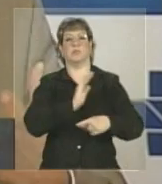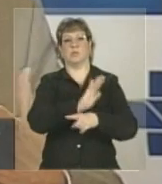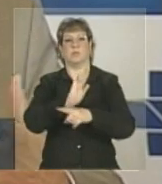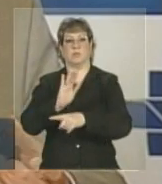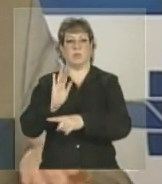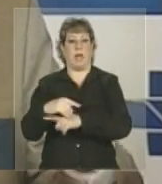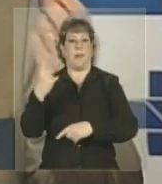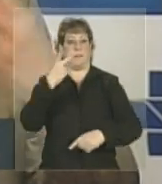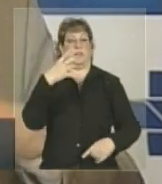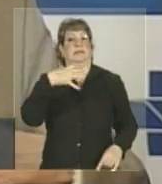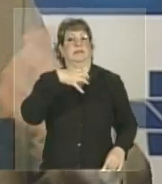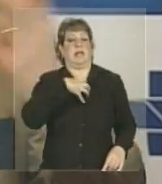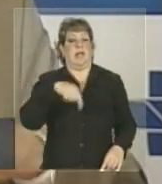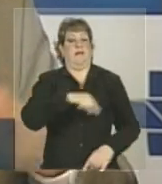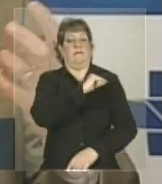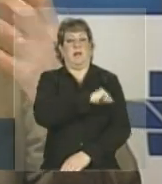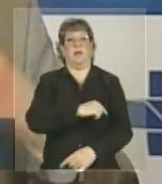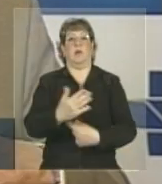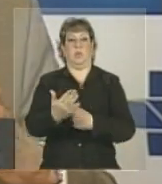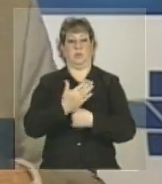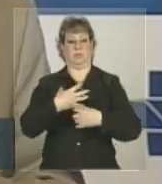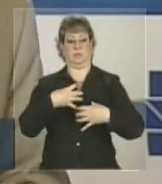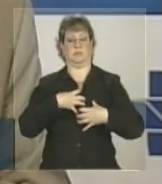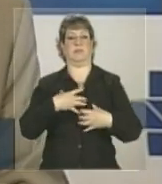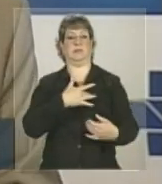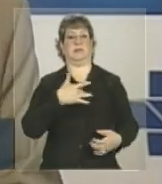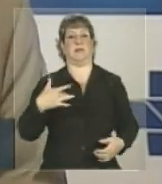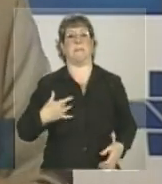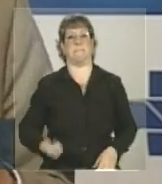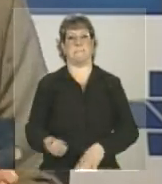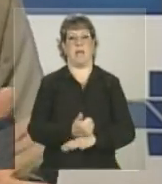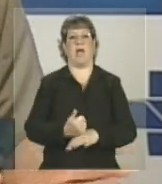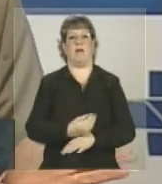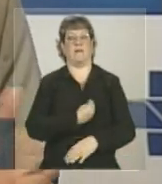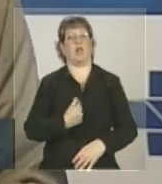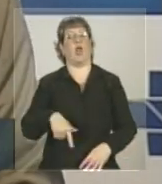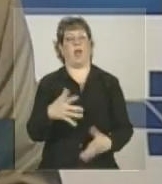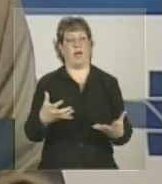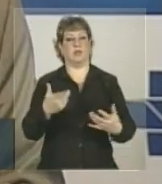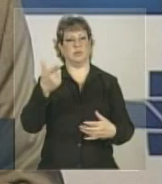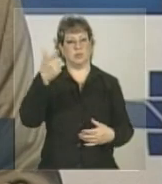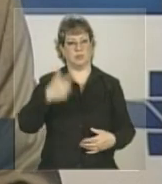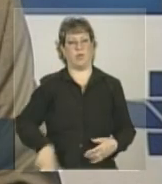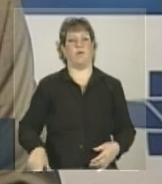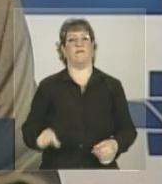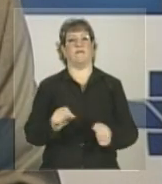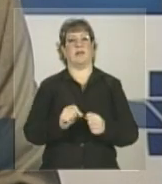a vacina como algo que vai melhorar a sua qualidade de vida, e a gente quer repetir